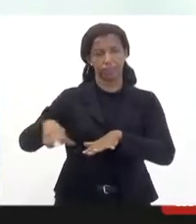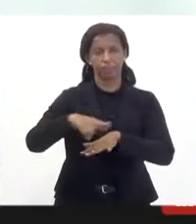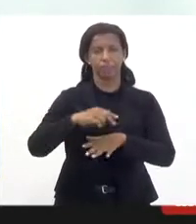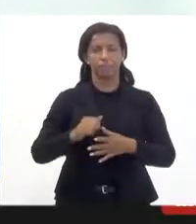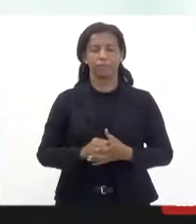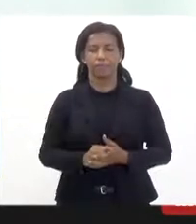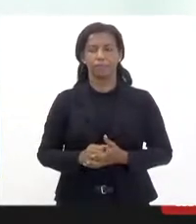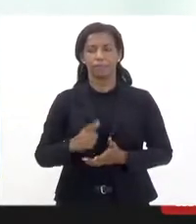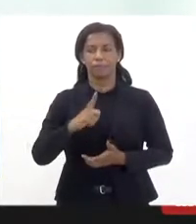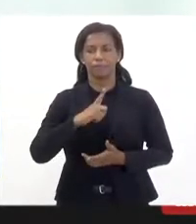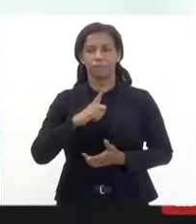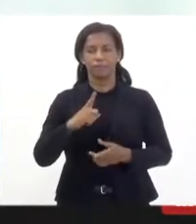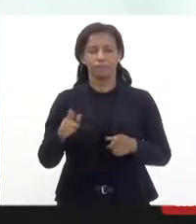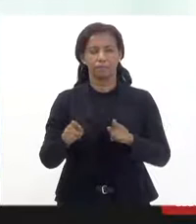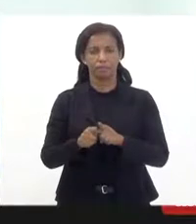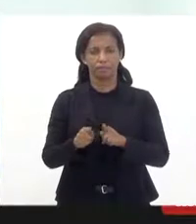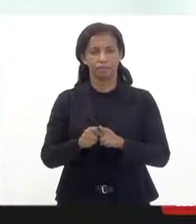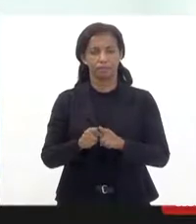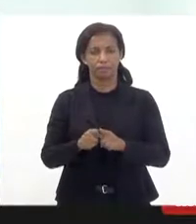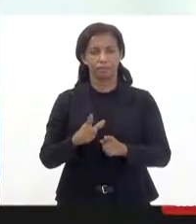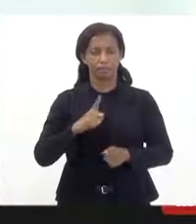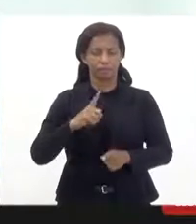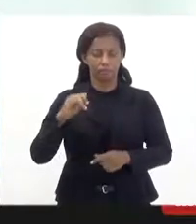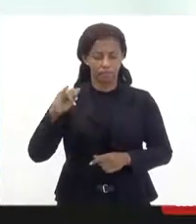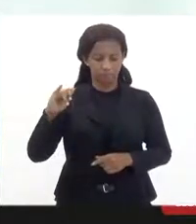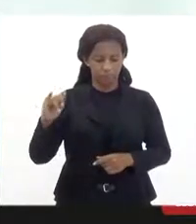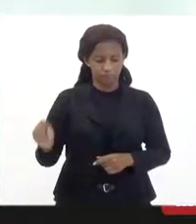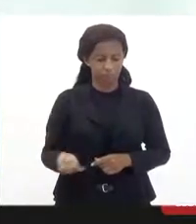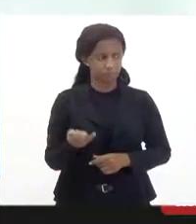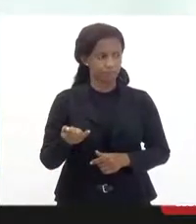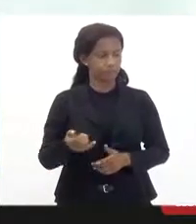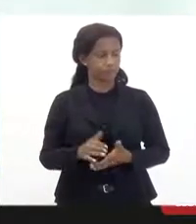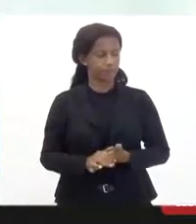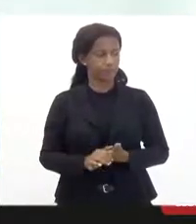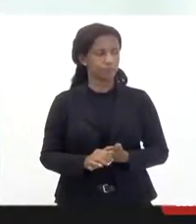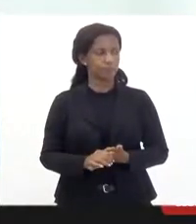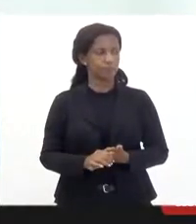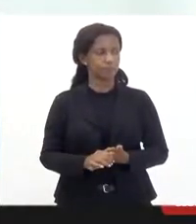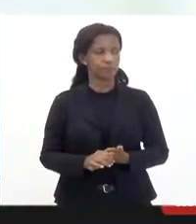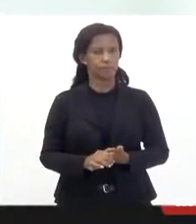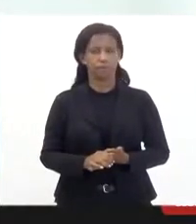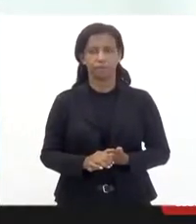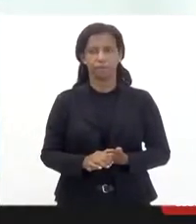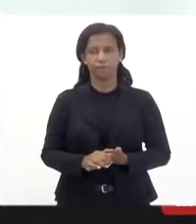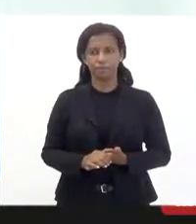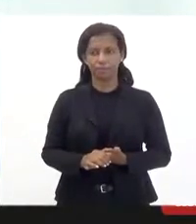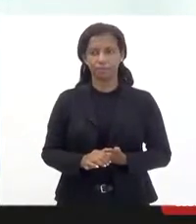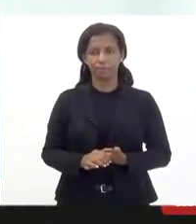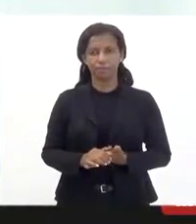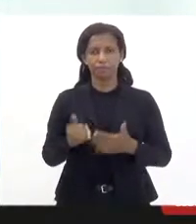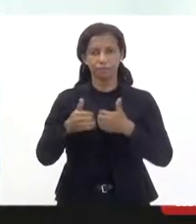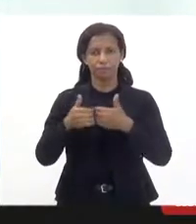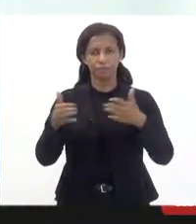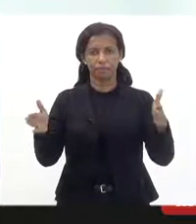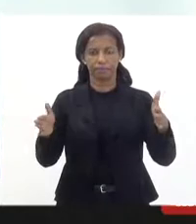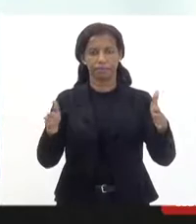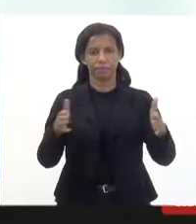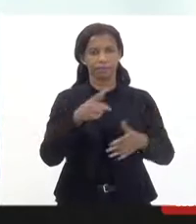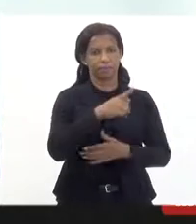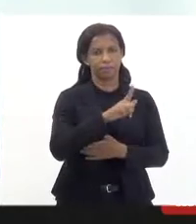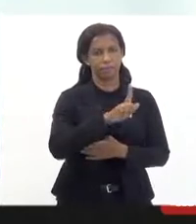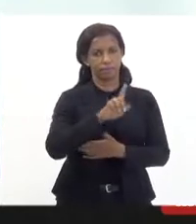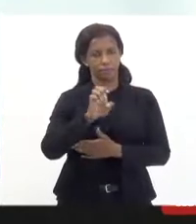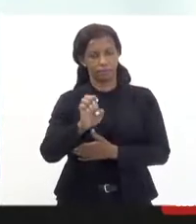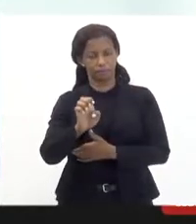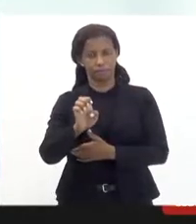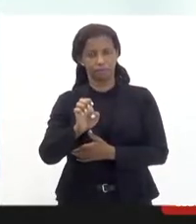que haja a possibilidade urgente de se abrir entre a